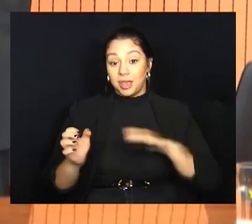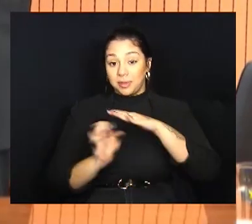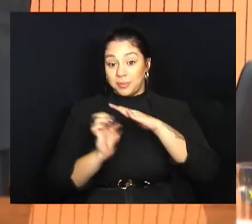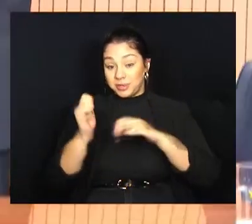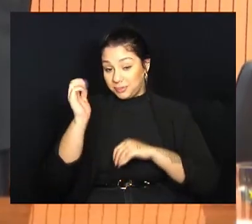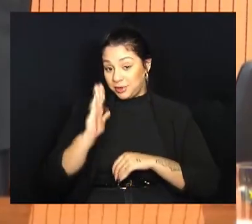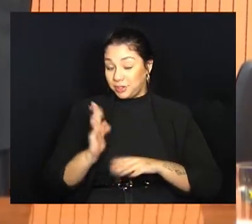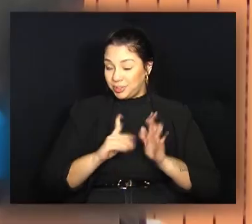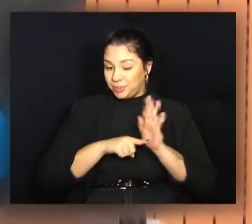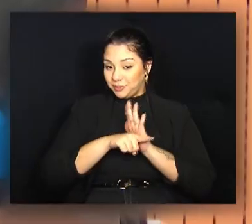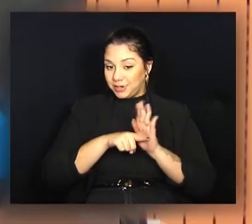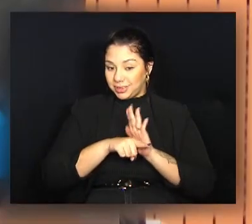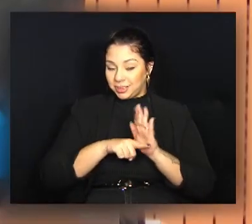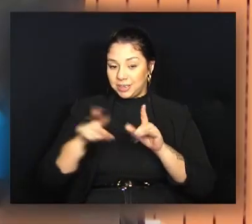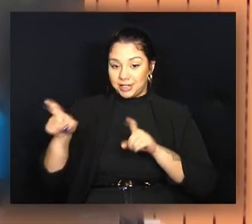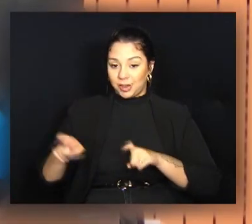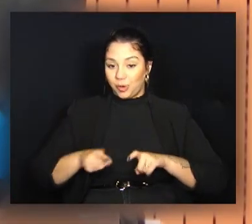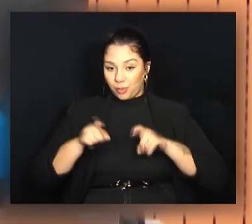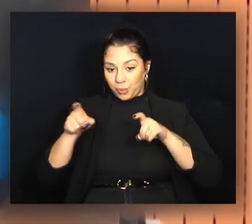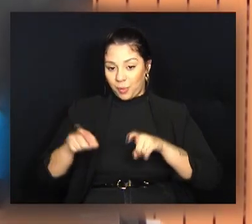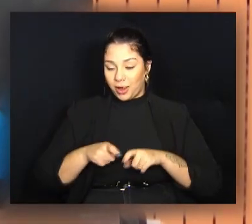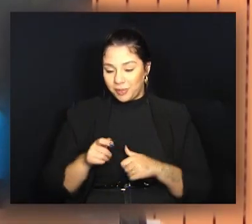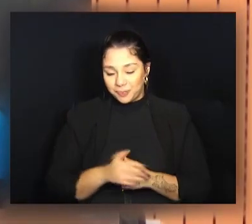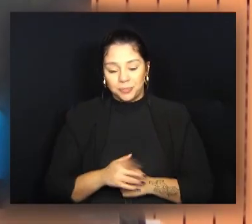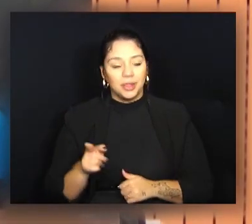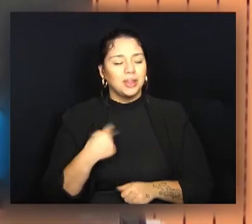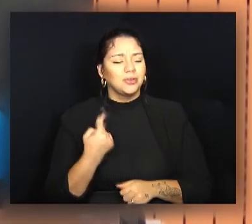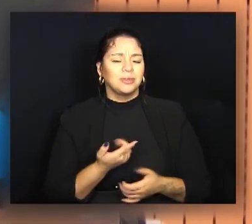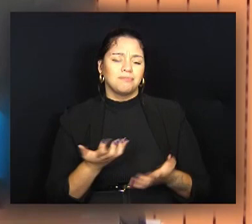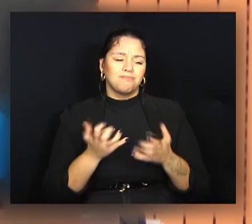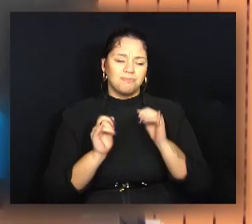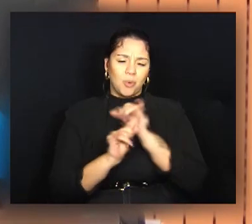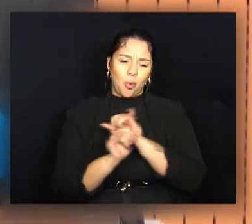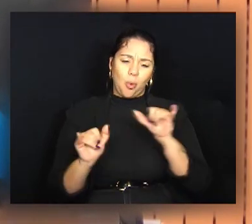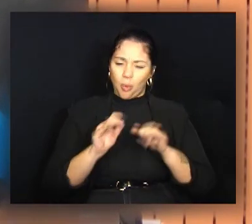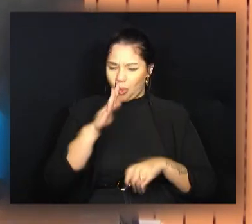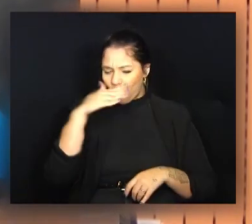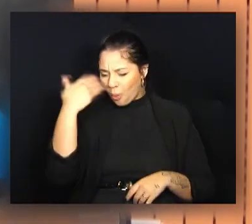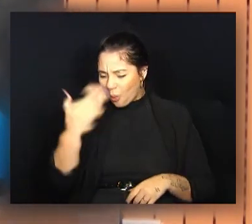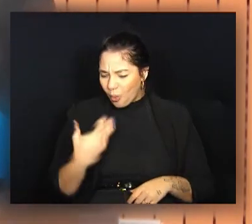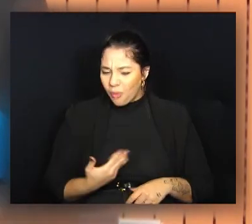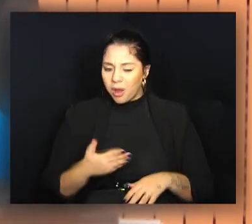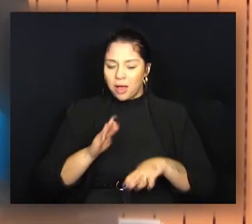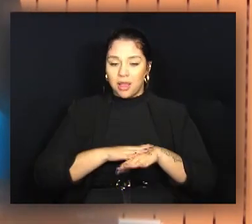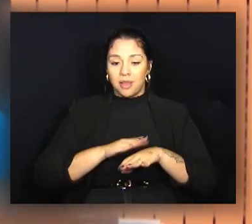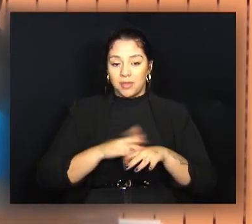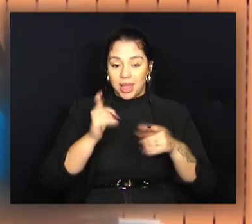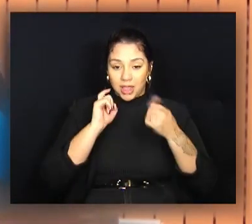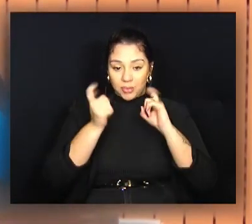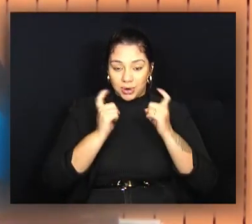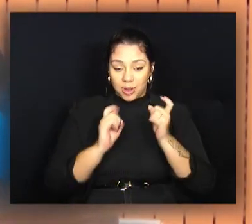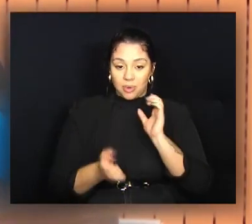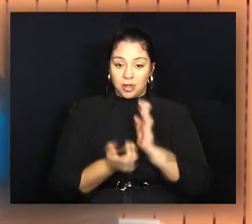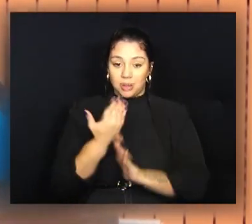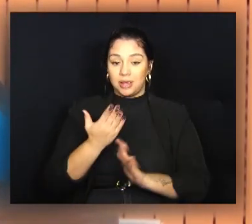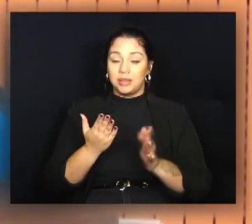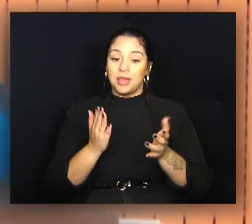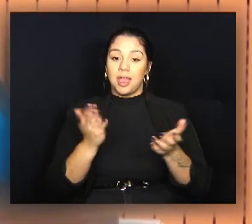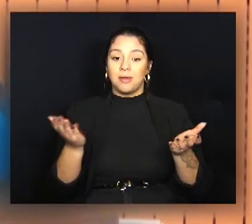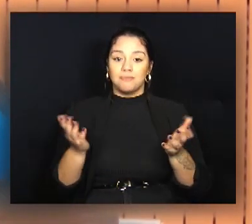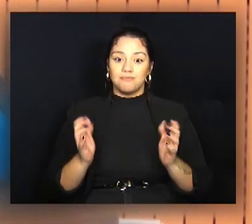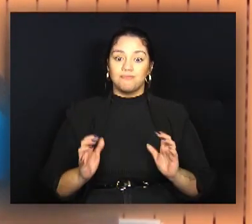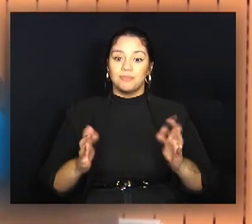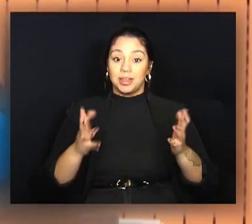pesquisa agropecuária. Quero dizer que para nós é uma honra poder realizar essa reunião em comemoração